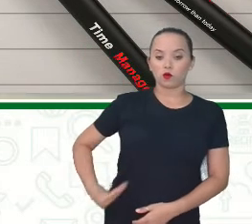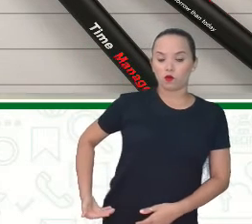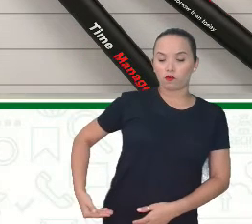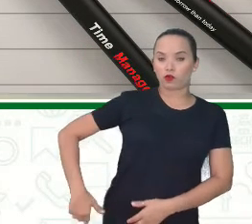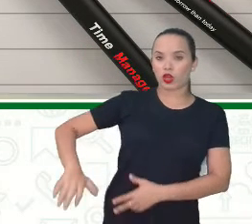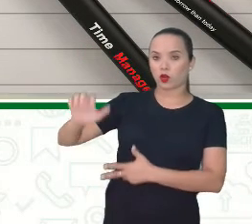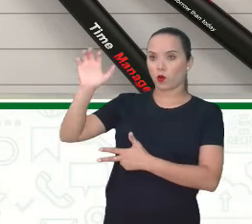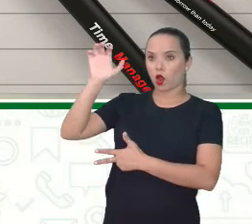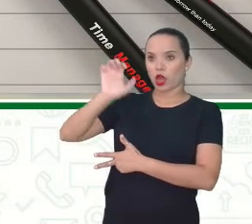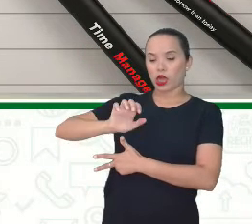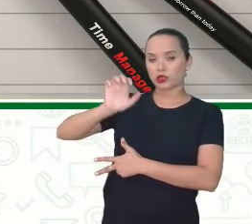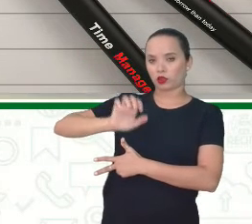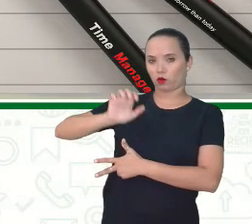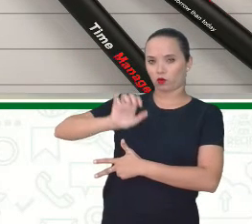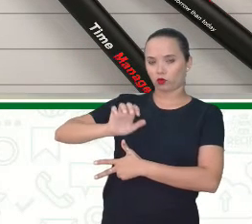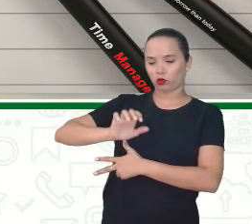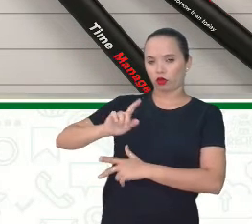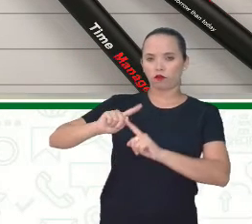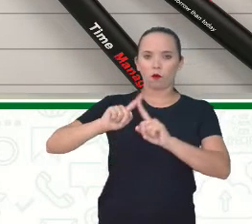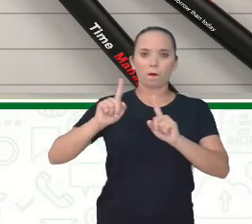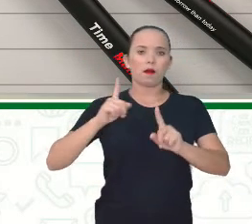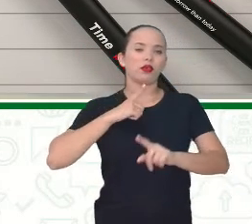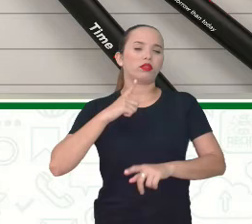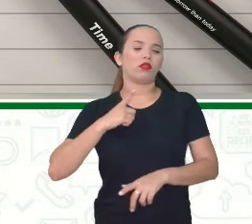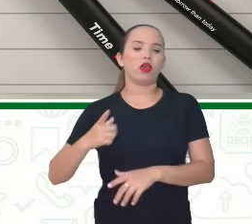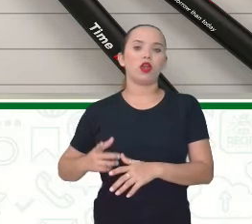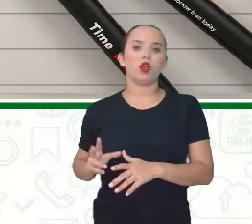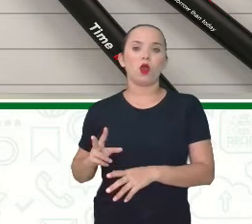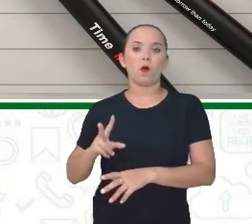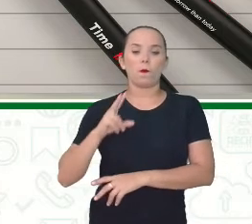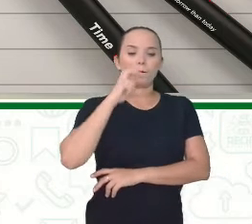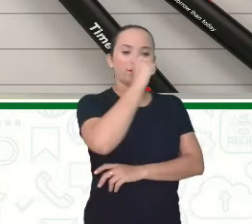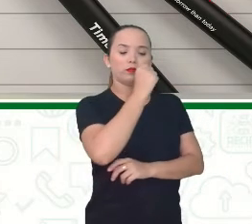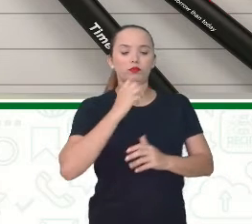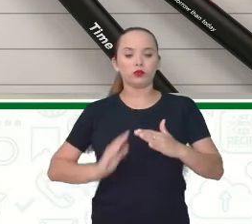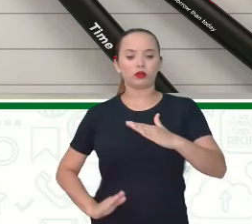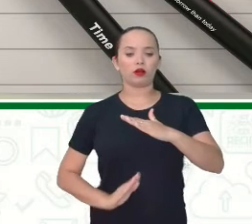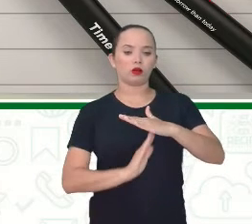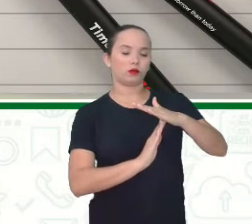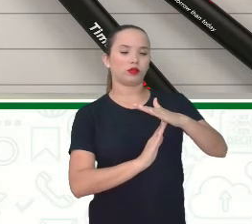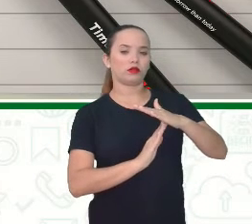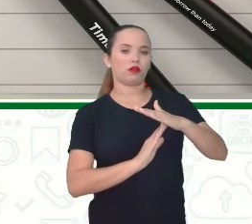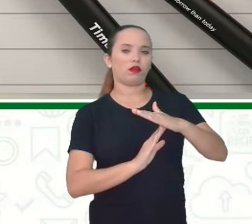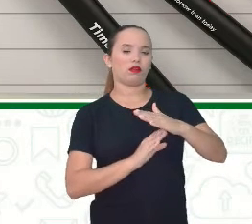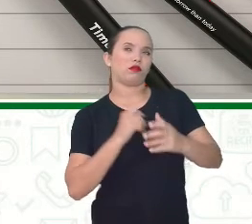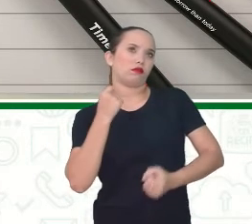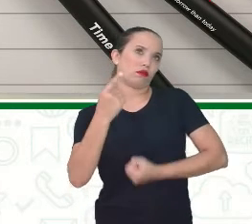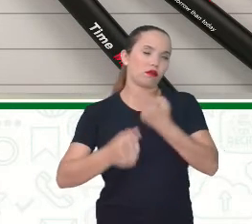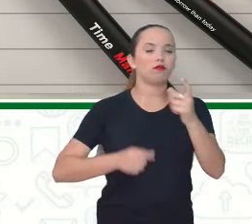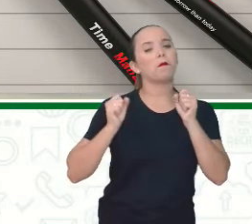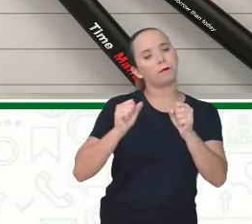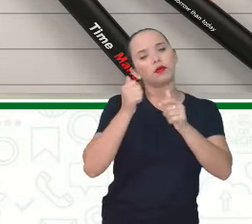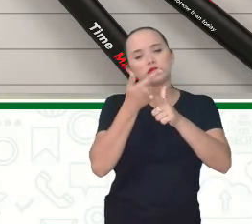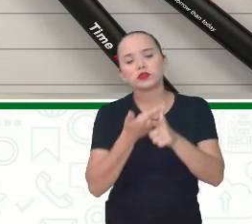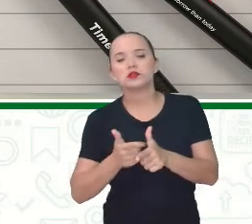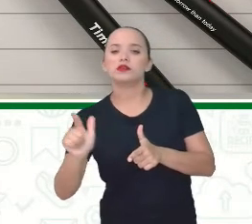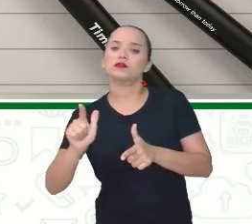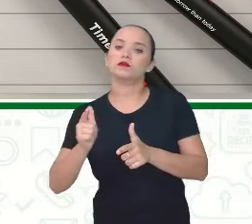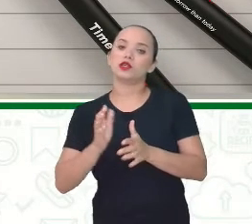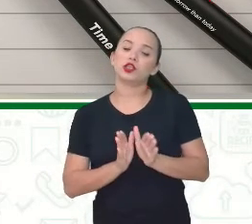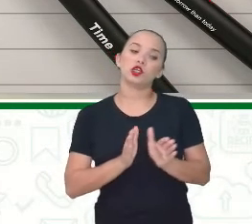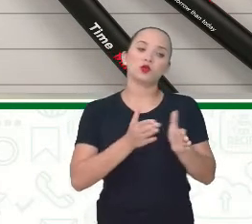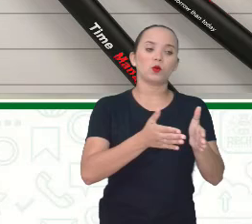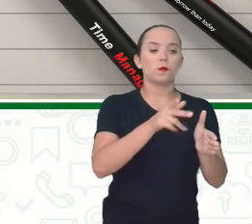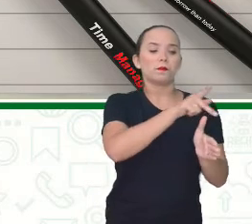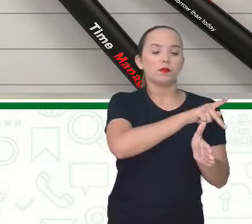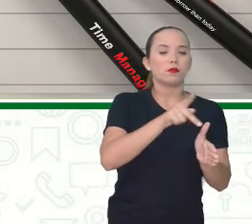mais limitado, né, ou dividido aí entre o primeiro-ministro. E no caso do